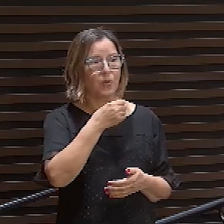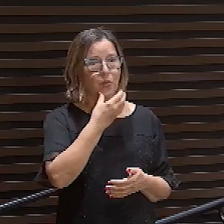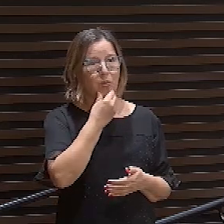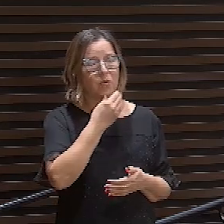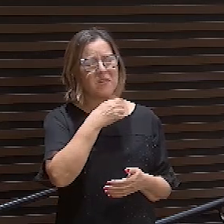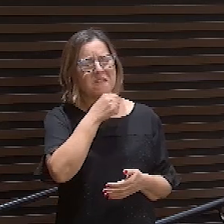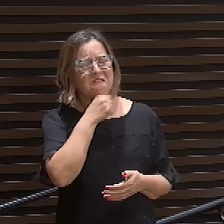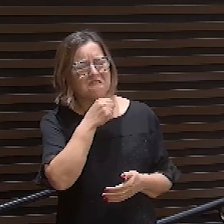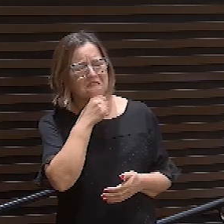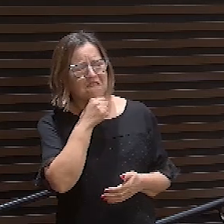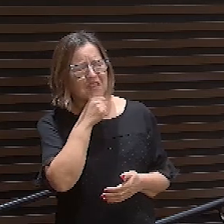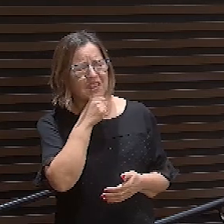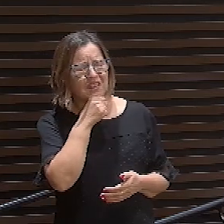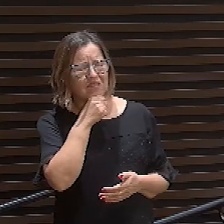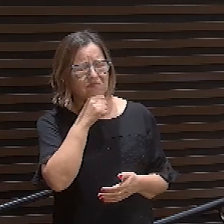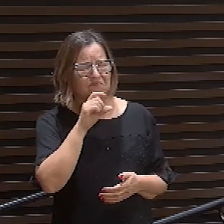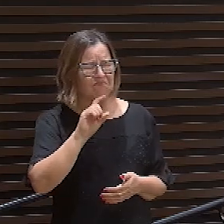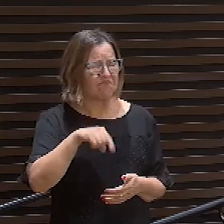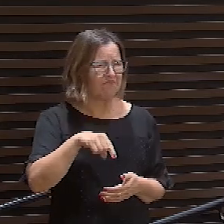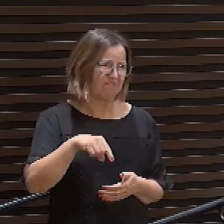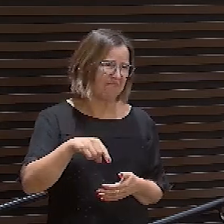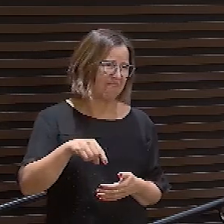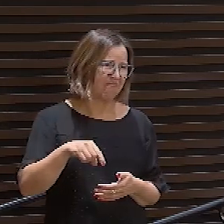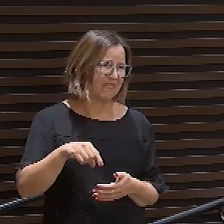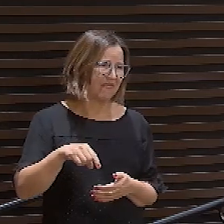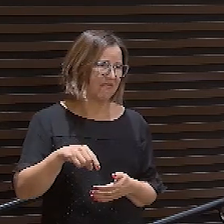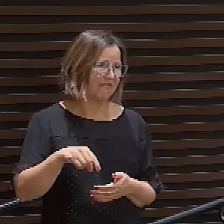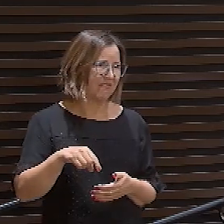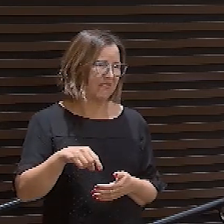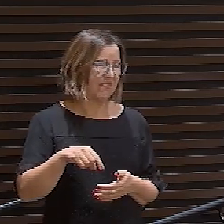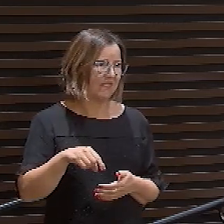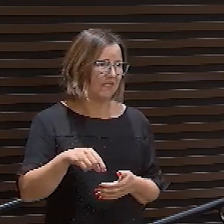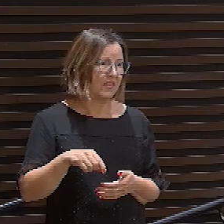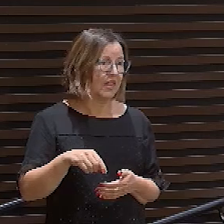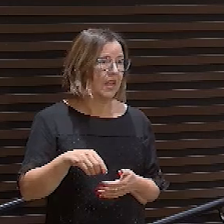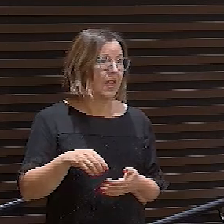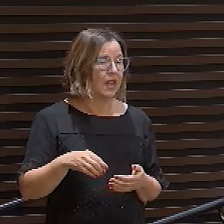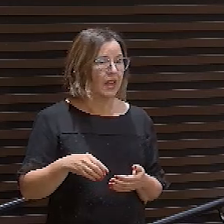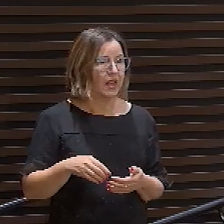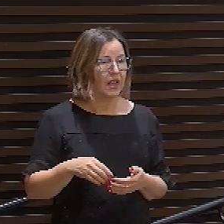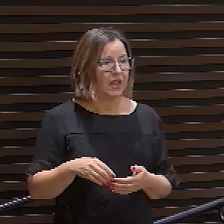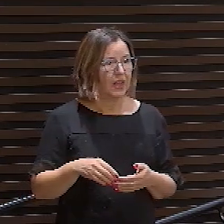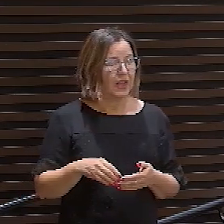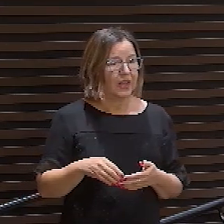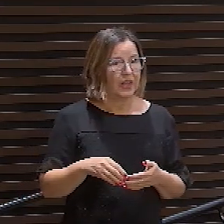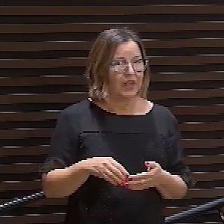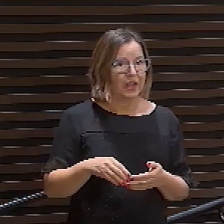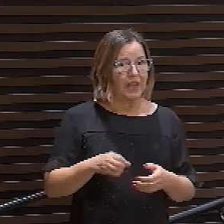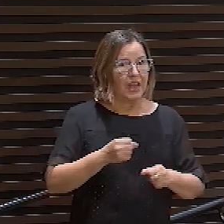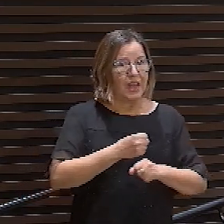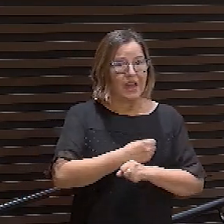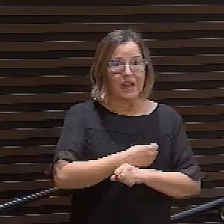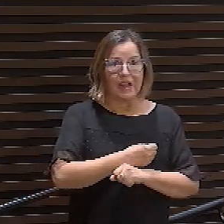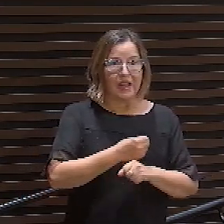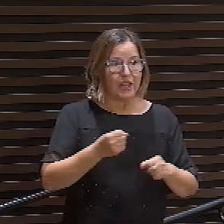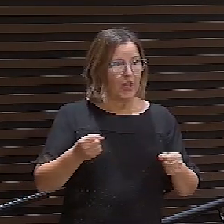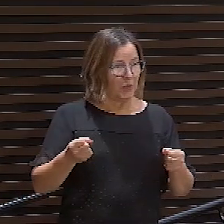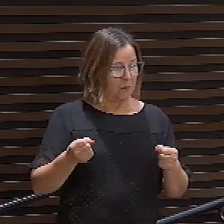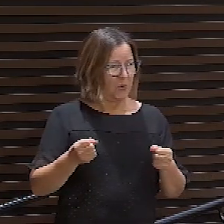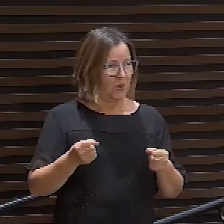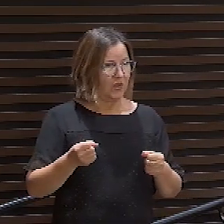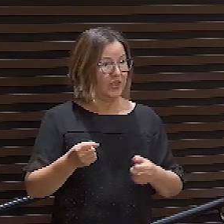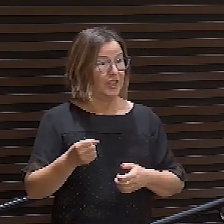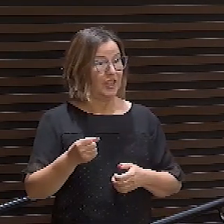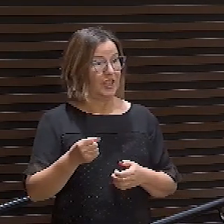decrépito, impotente, uma mulher que havia amarrado o facão, que não tinha mais condições de fazer nada, e Deus diz, vocês vão